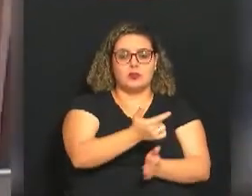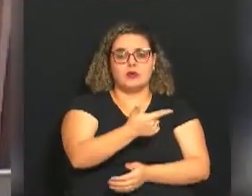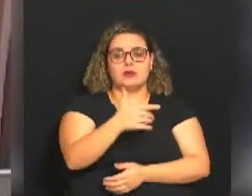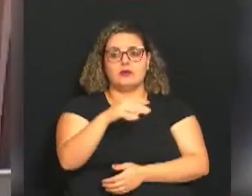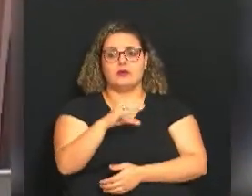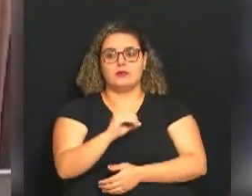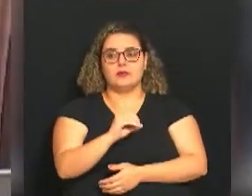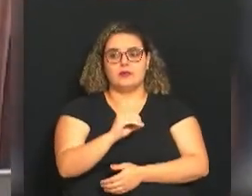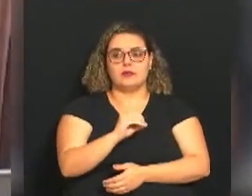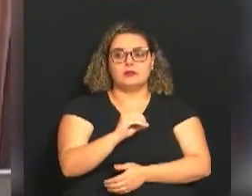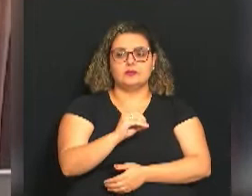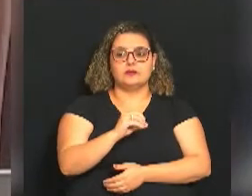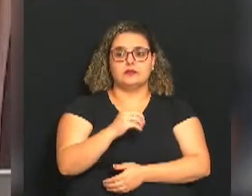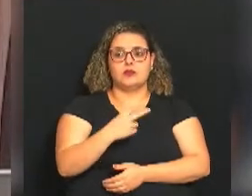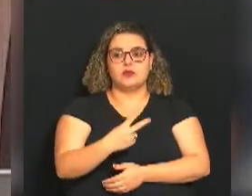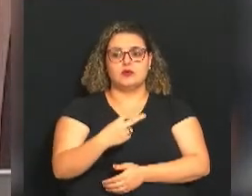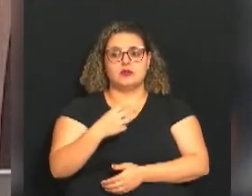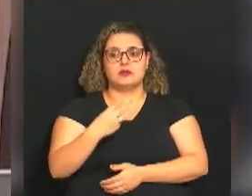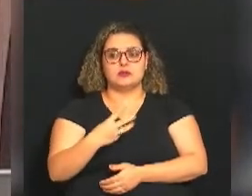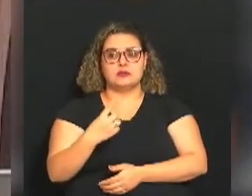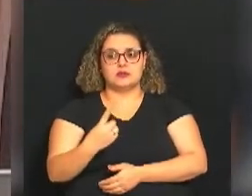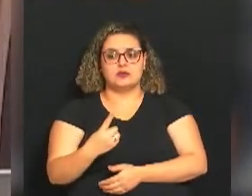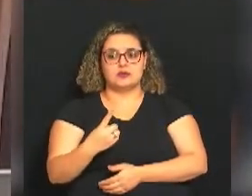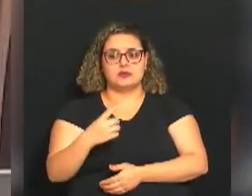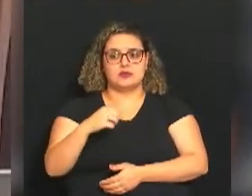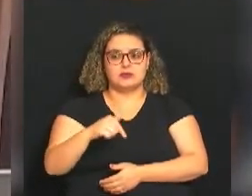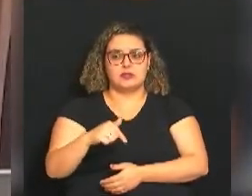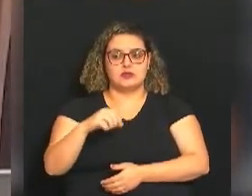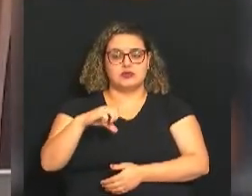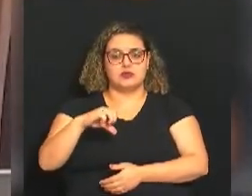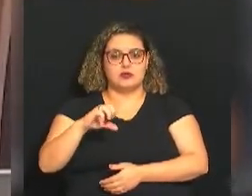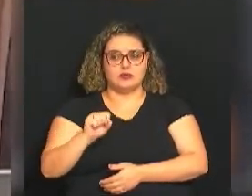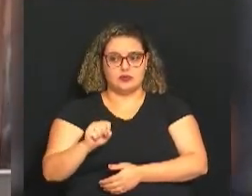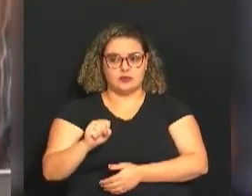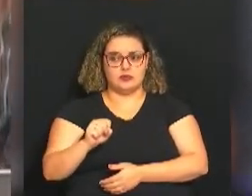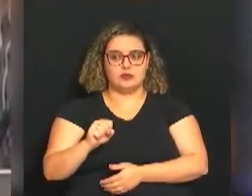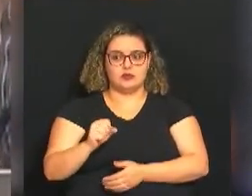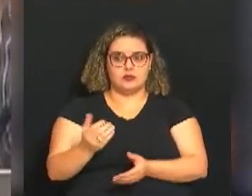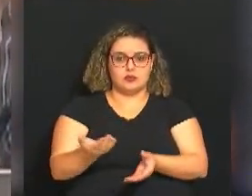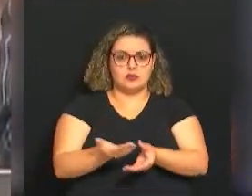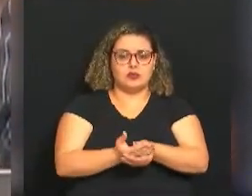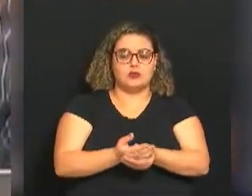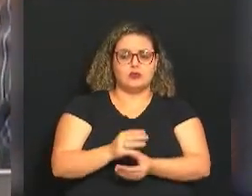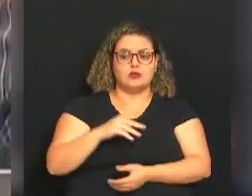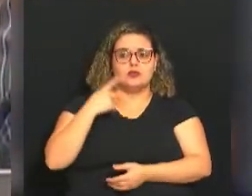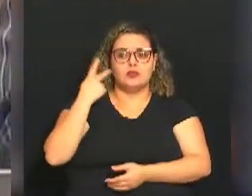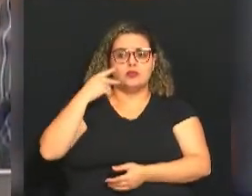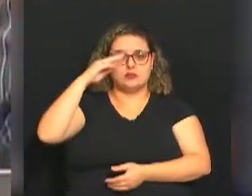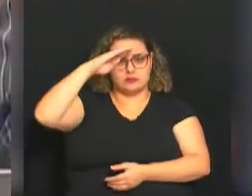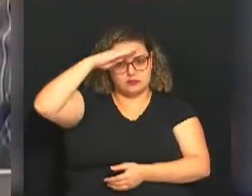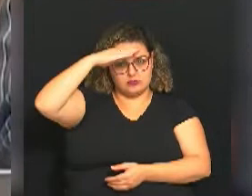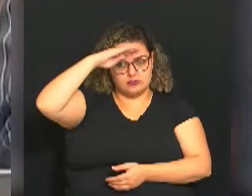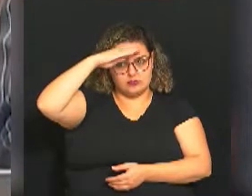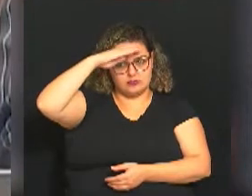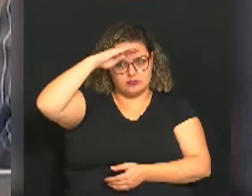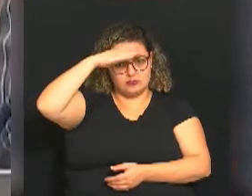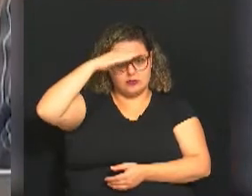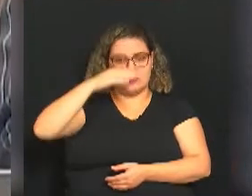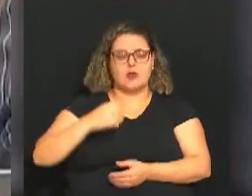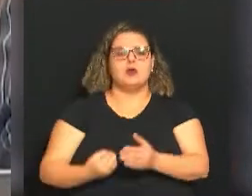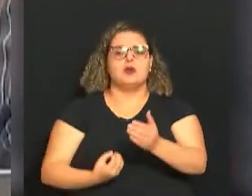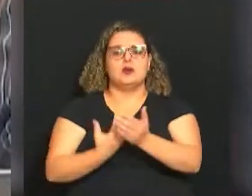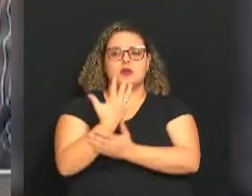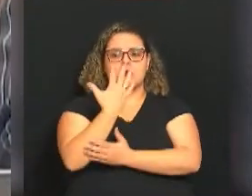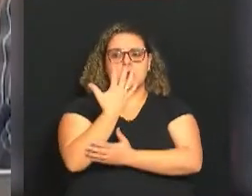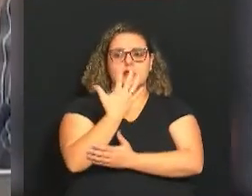processo 231798, de autoria do nobre vereador Marcelo Silva, que dispõe sobre a criação